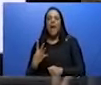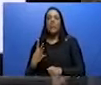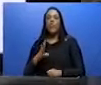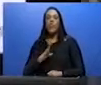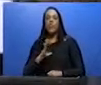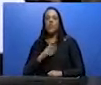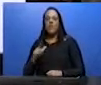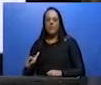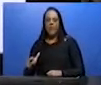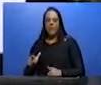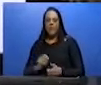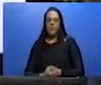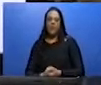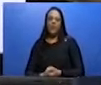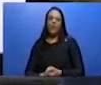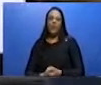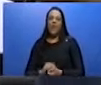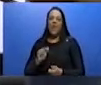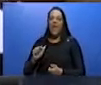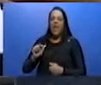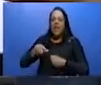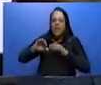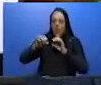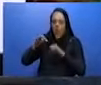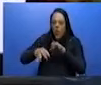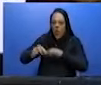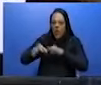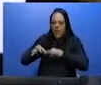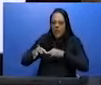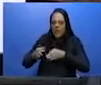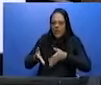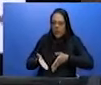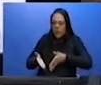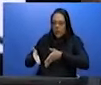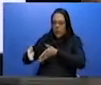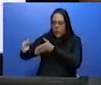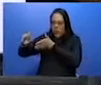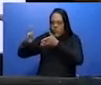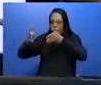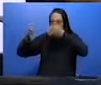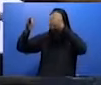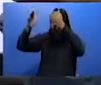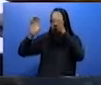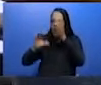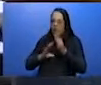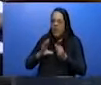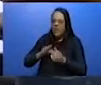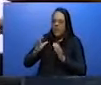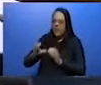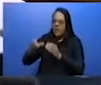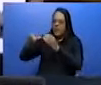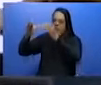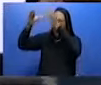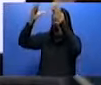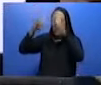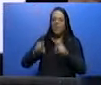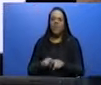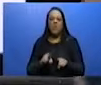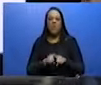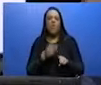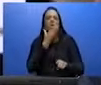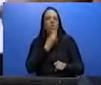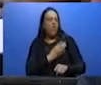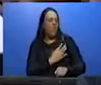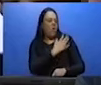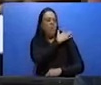tudo organizado, em capitanias e com os capitães-mor tomando conta, vou conseguir saber tudo o que está